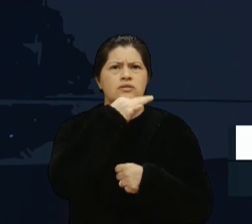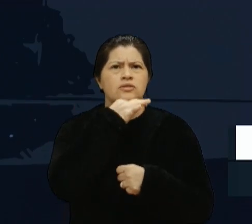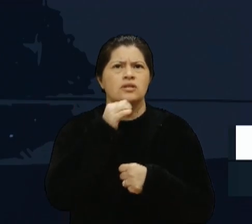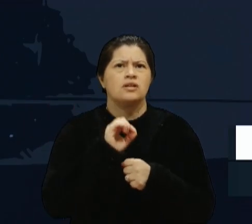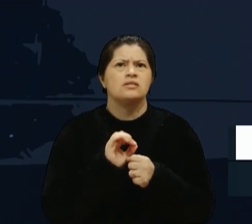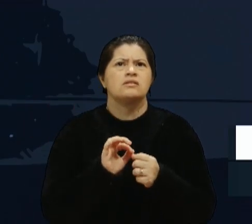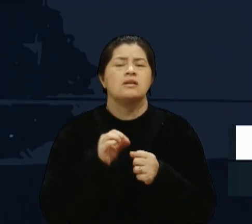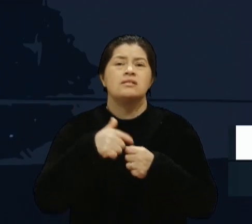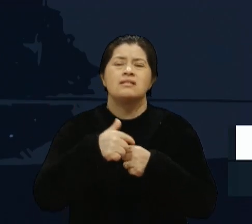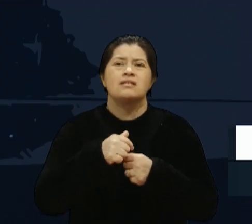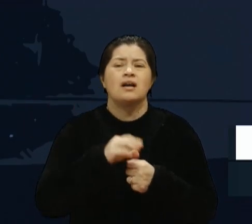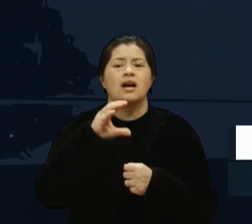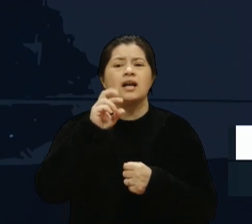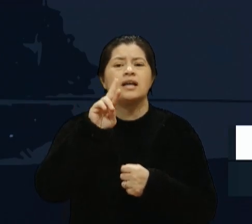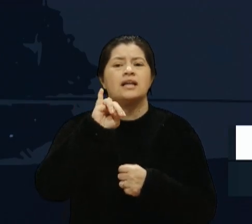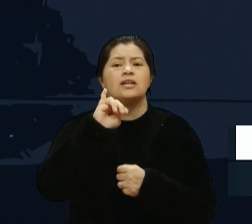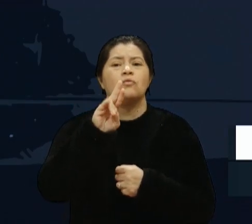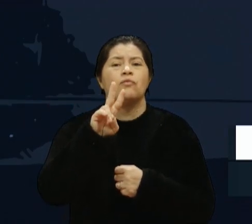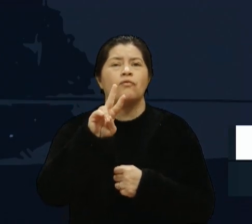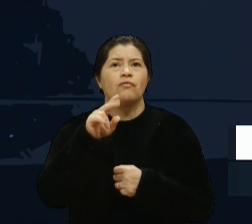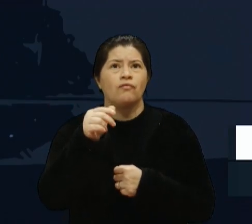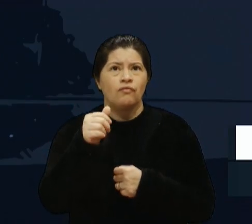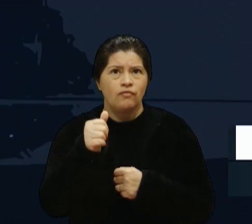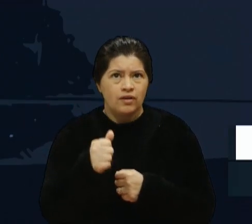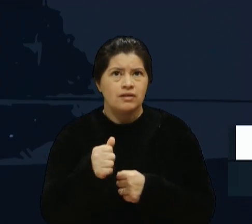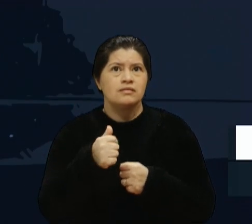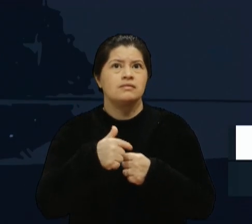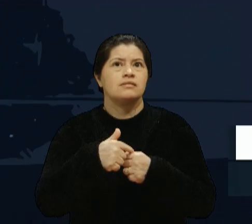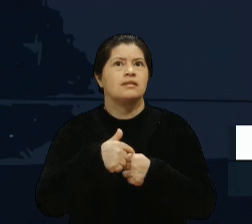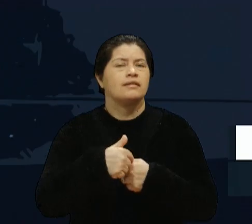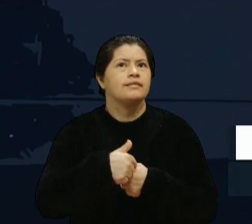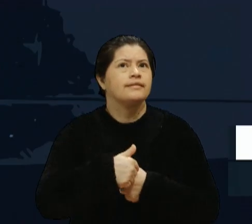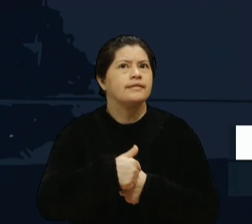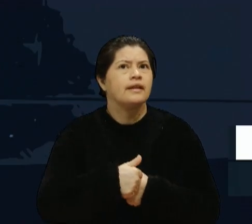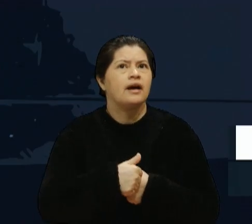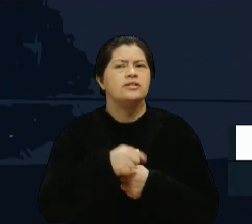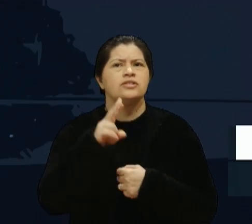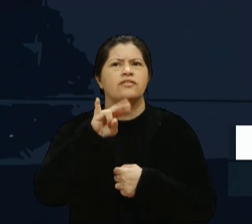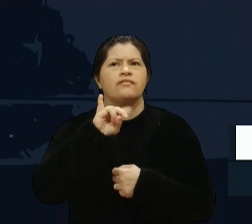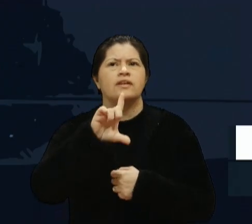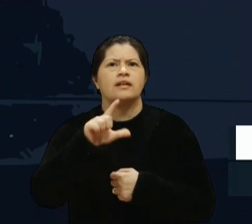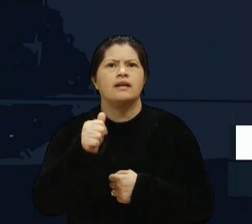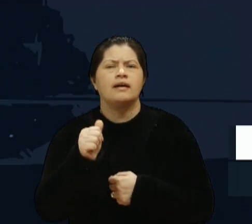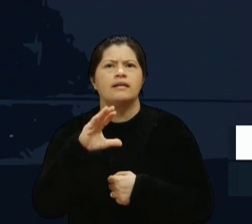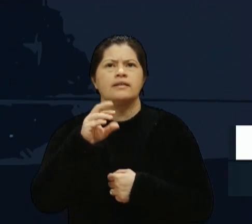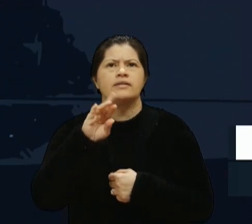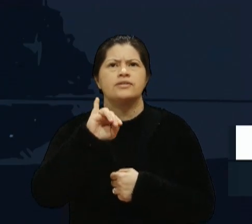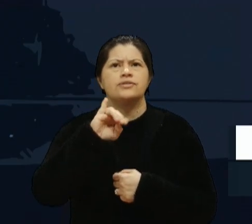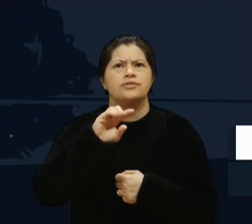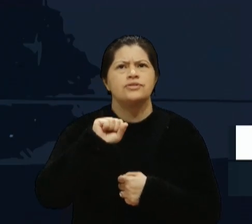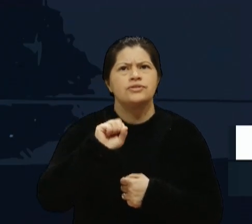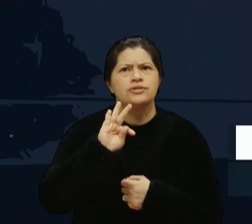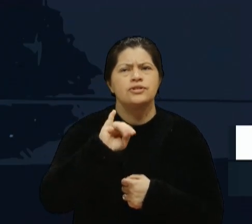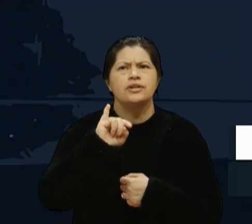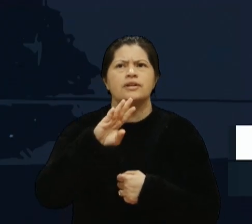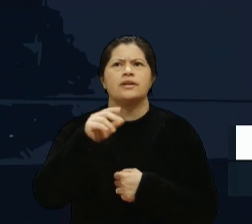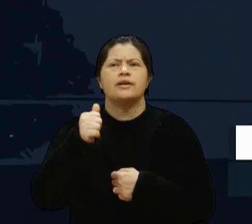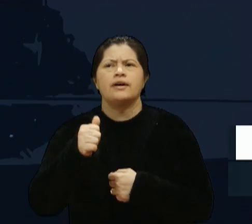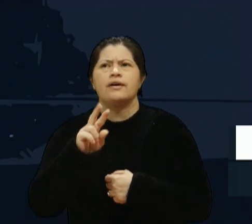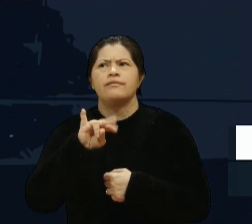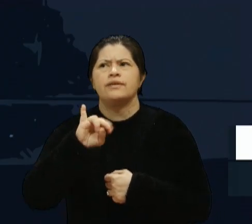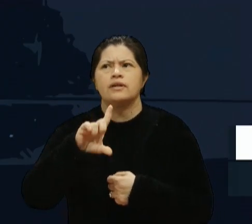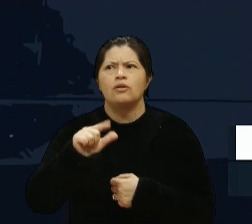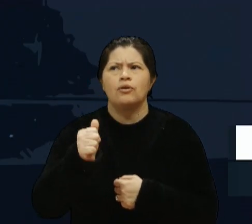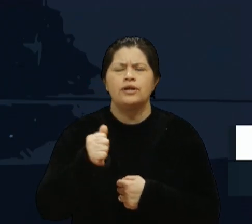que Criúva está a 50 quilômetros daqui, Vila Cristina, Vila Oliva, Vila Seca e assim